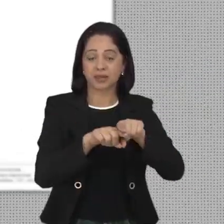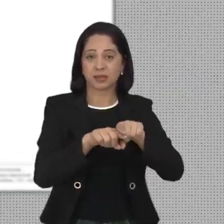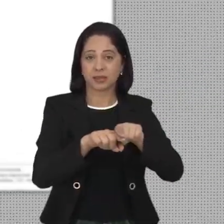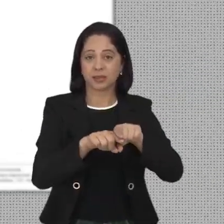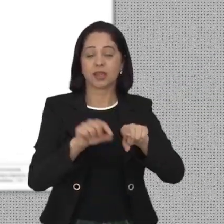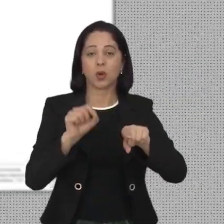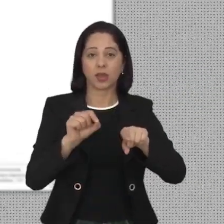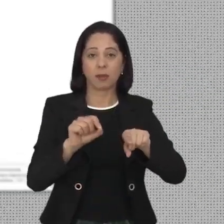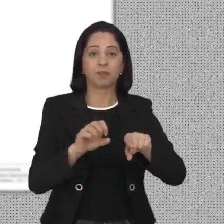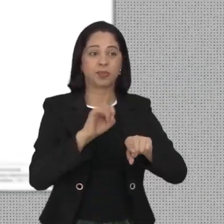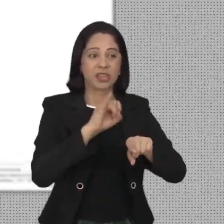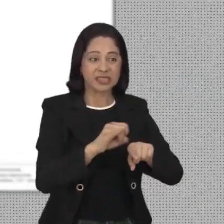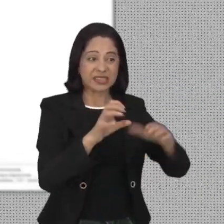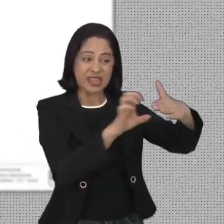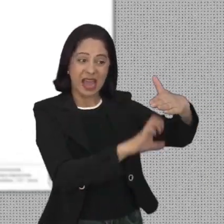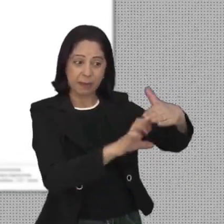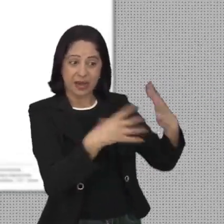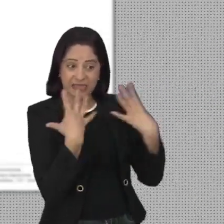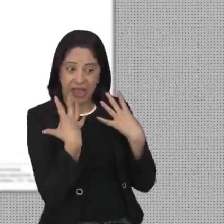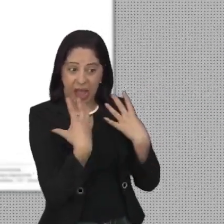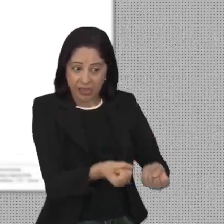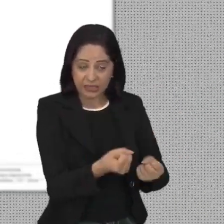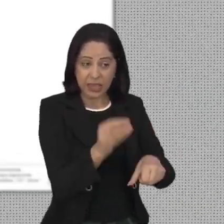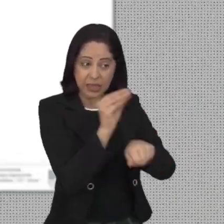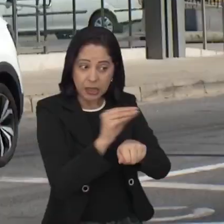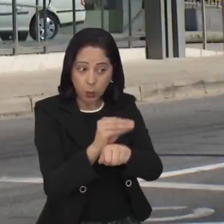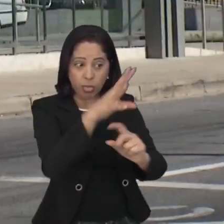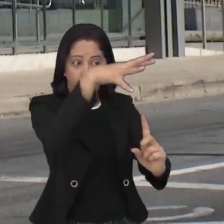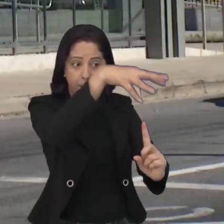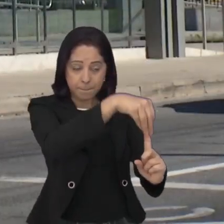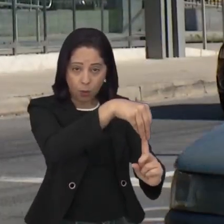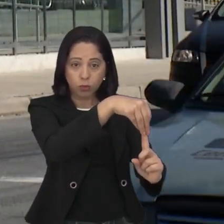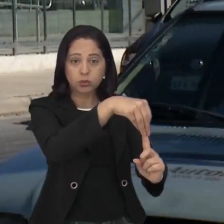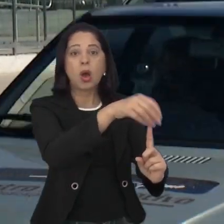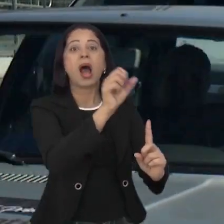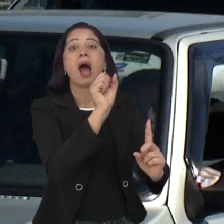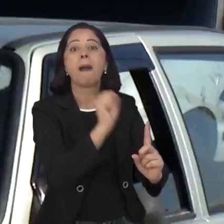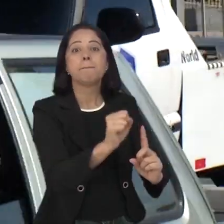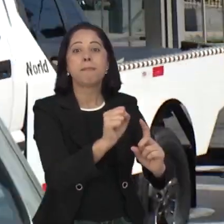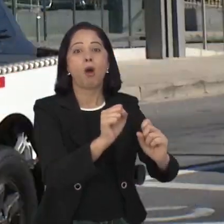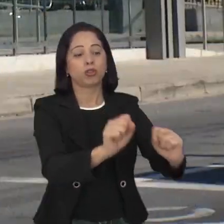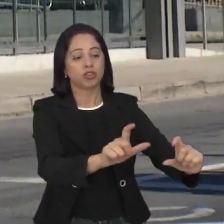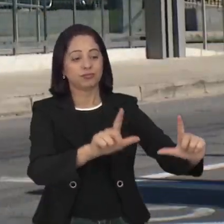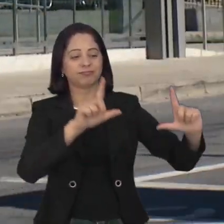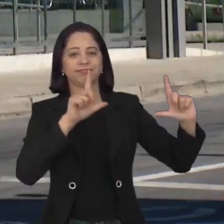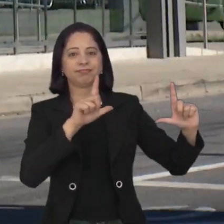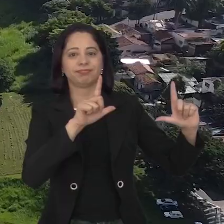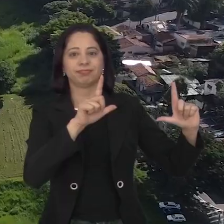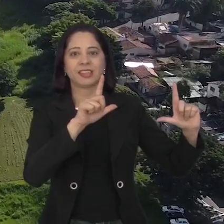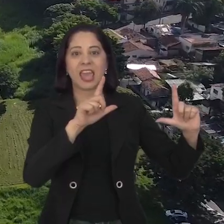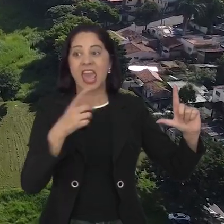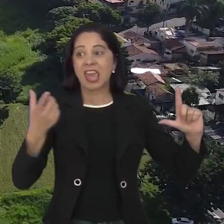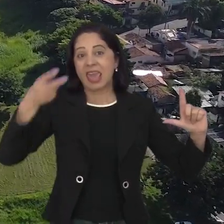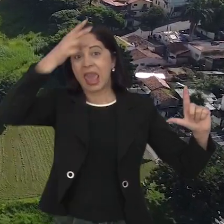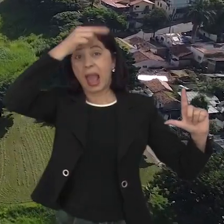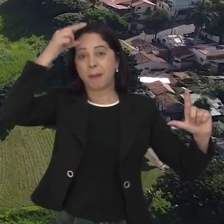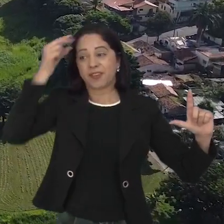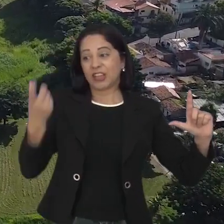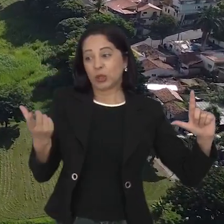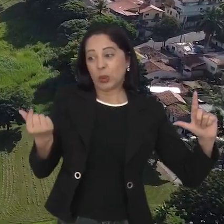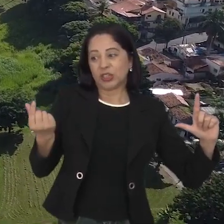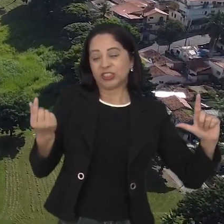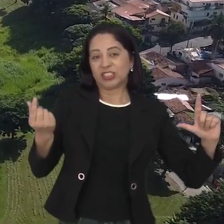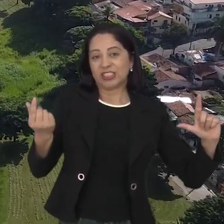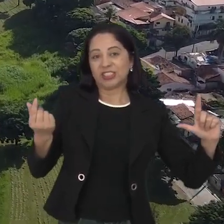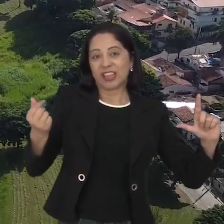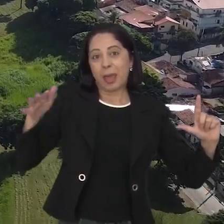contratante vai poder explorar o lugar comercialmente isso resultará em economia de dinheiro público e a quantia pode